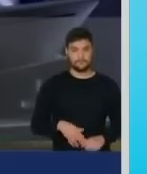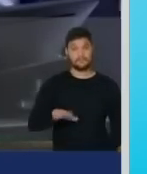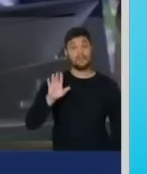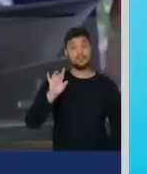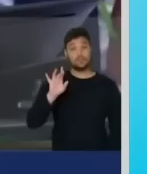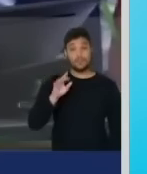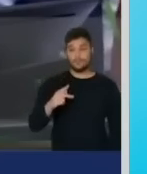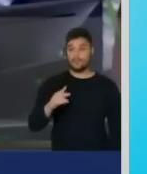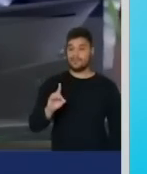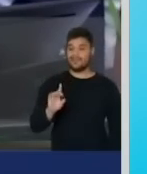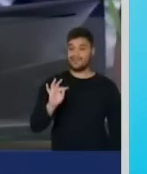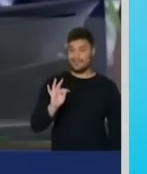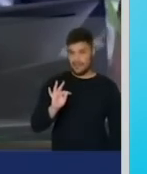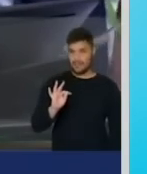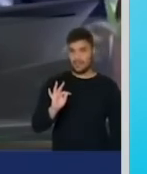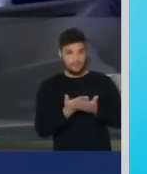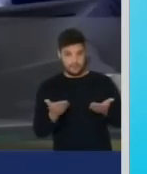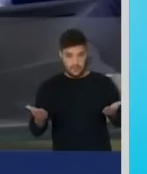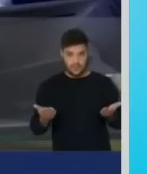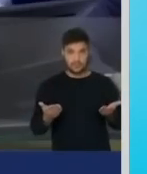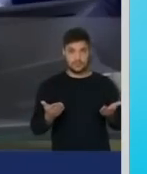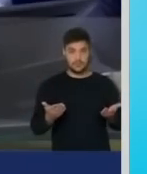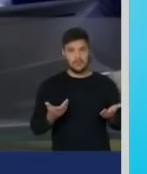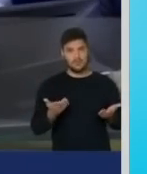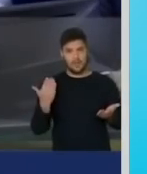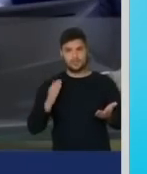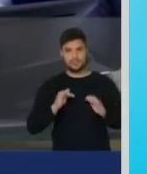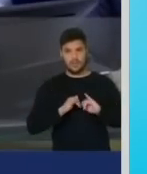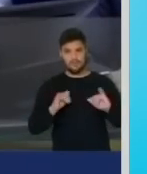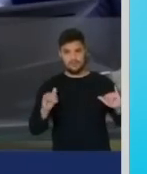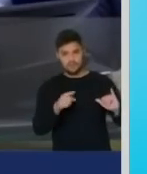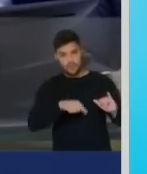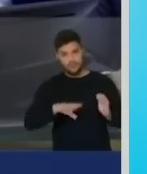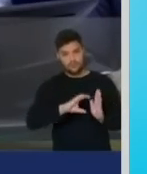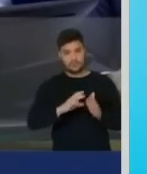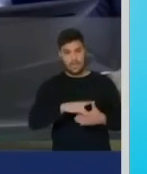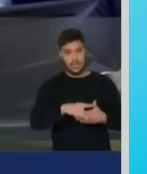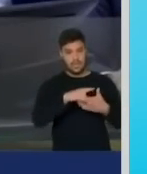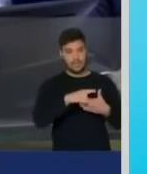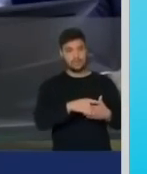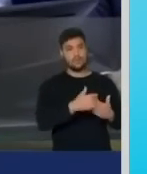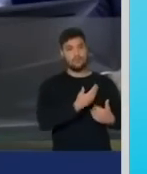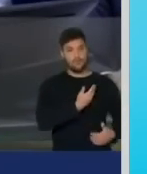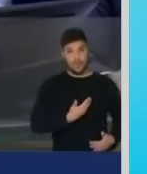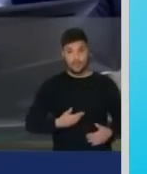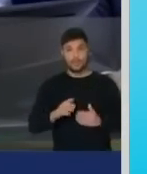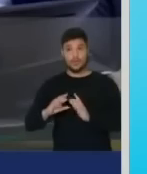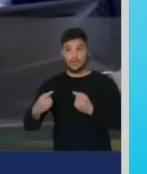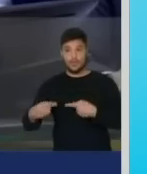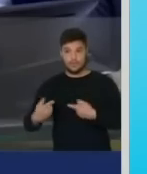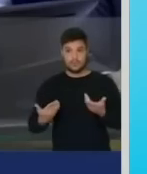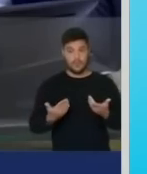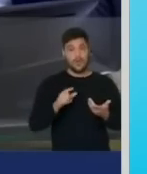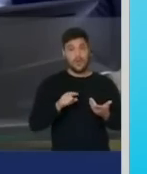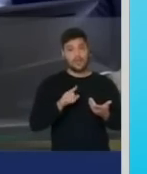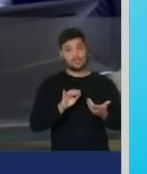e depois voltariam aos seus ministérios mas já que estão lá para tomar posse vão aproveitar um pouquinho e vão trabalhar como Senador votando algumas coisas de